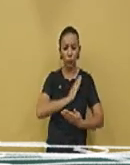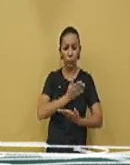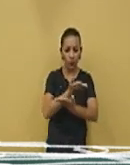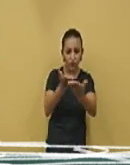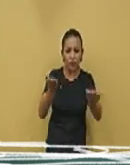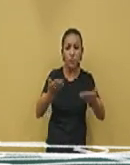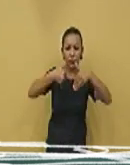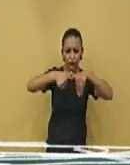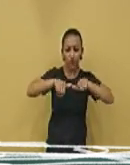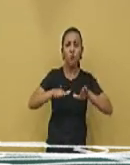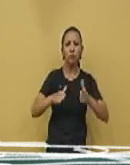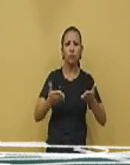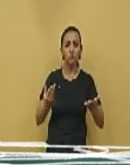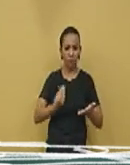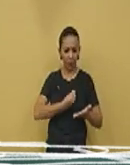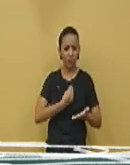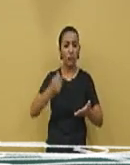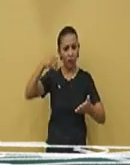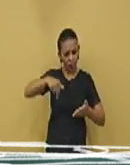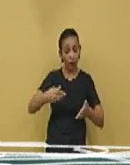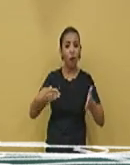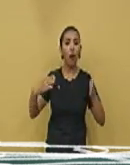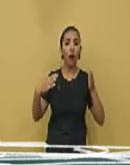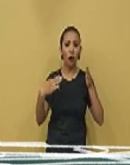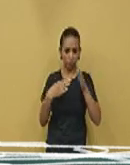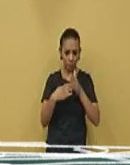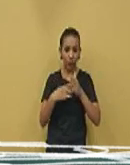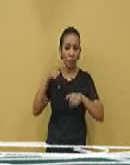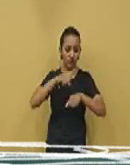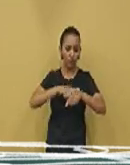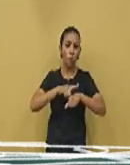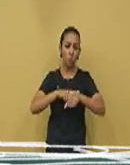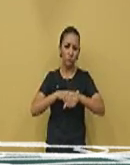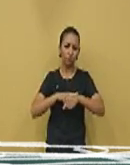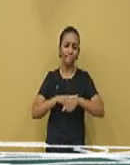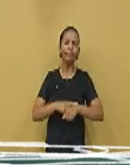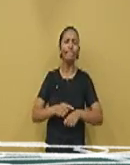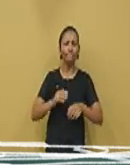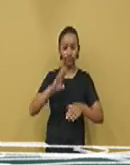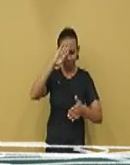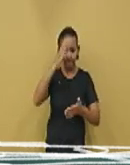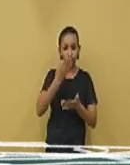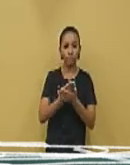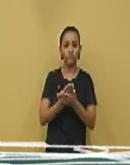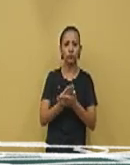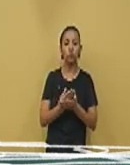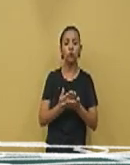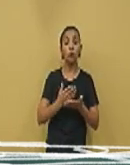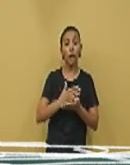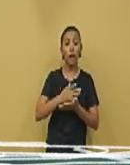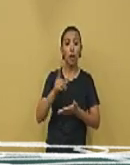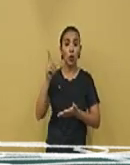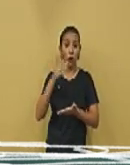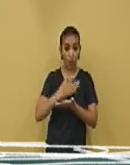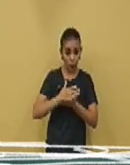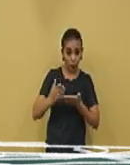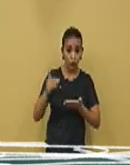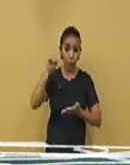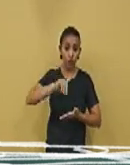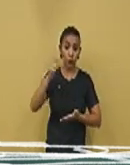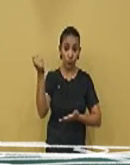ficaram presentes conosco até esse momento. E tenho certeza que, a partir do dia 12 de